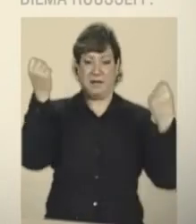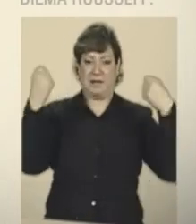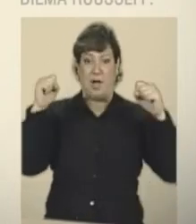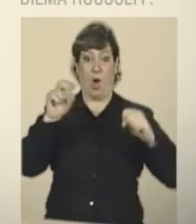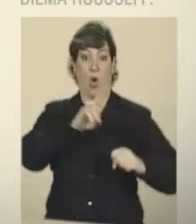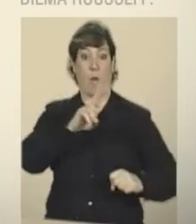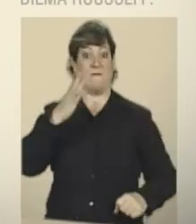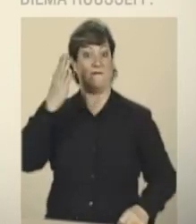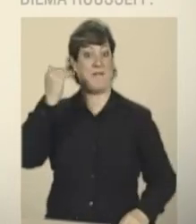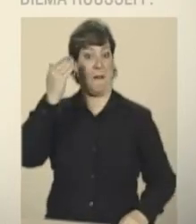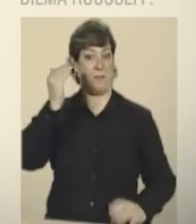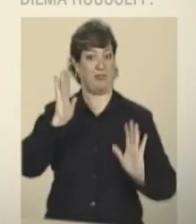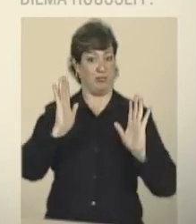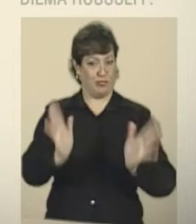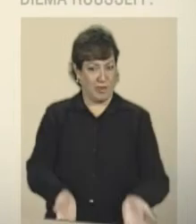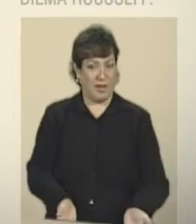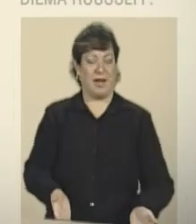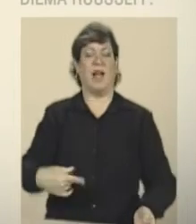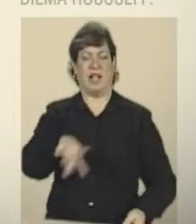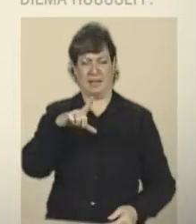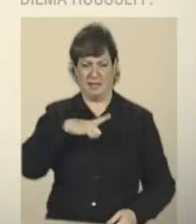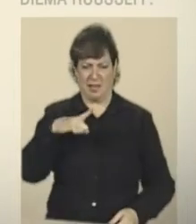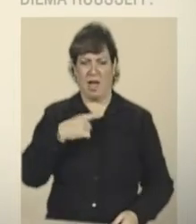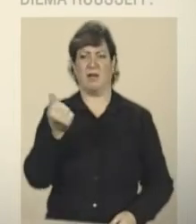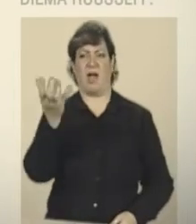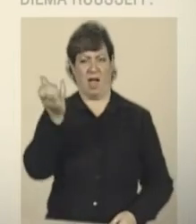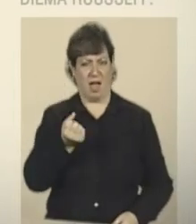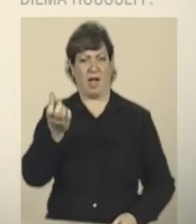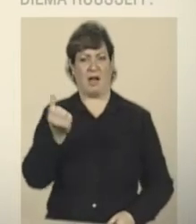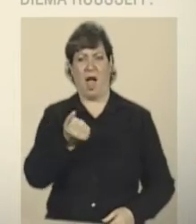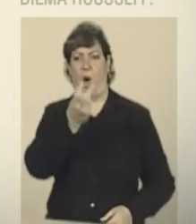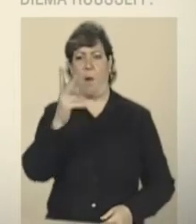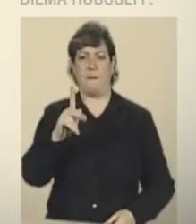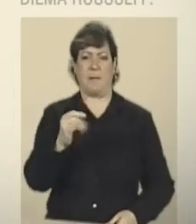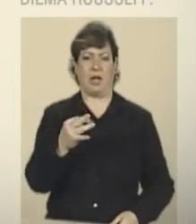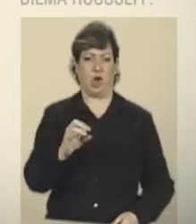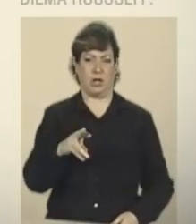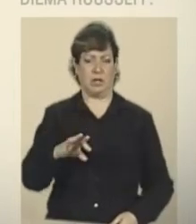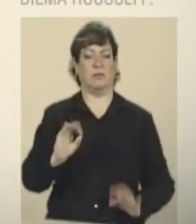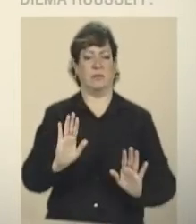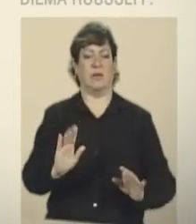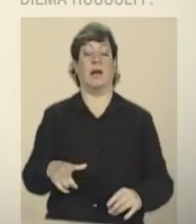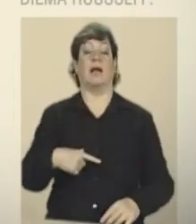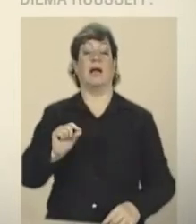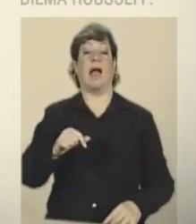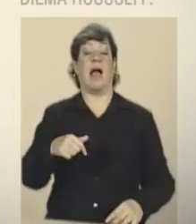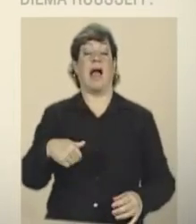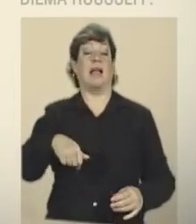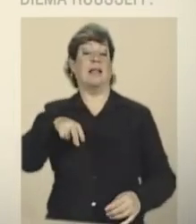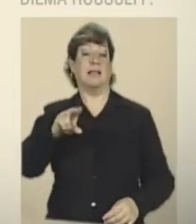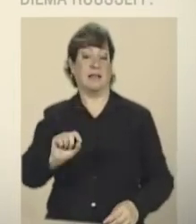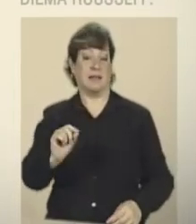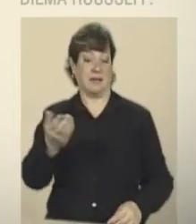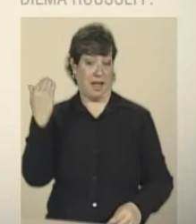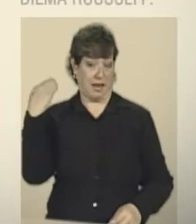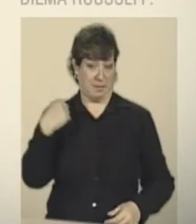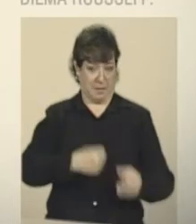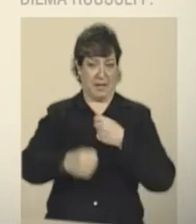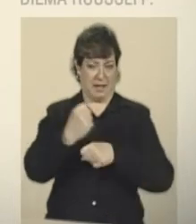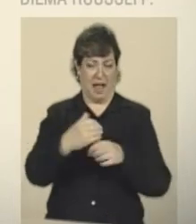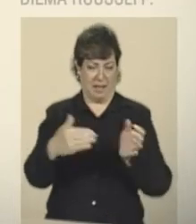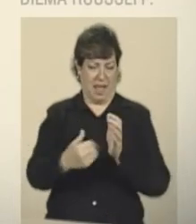renomados que já contam com algum tipo de Patrocínio até o ano passado quem tivesse Patrocínio